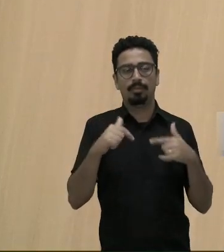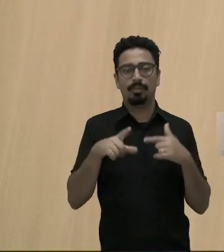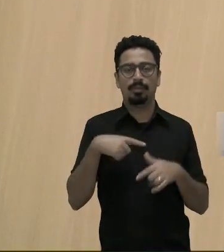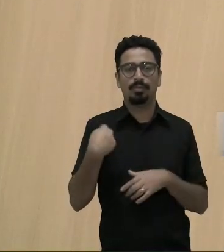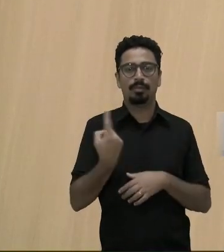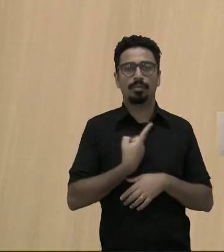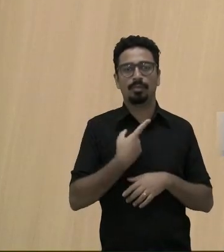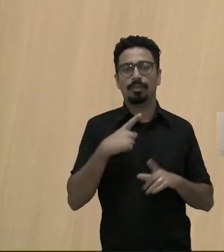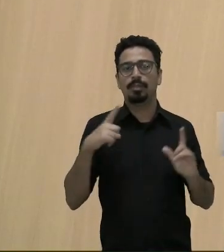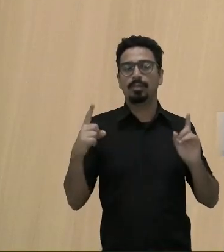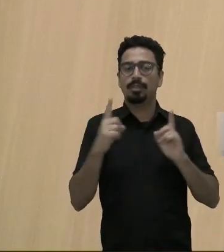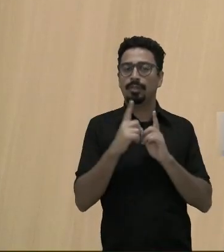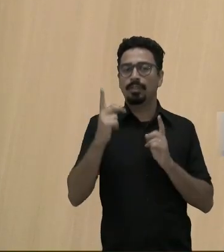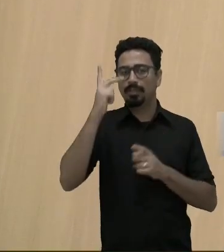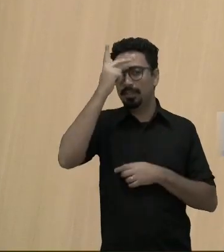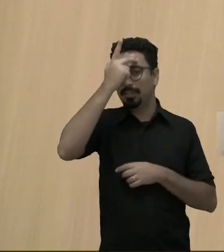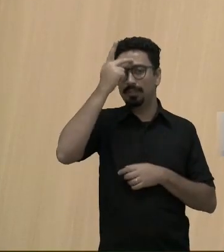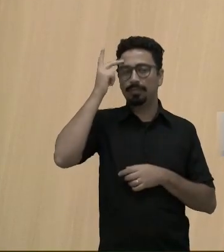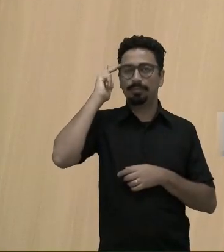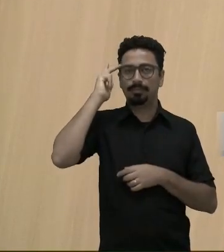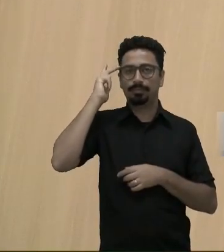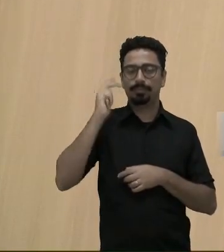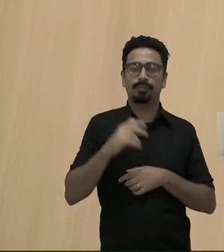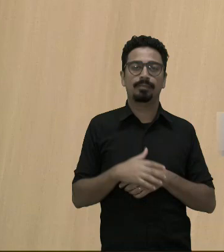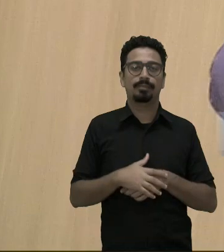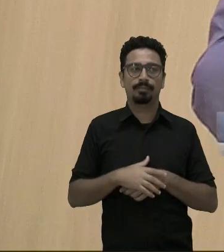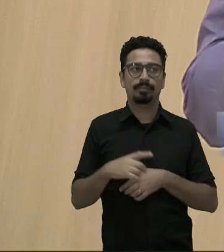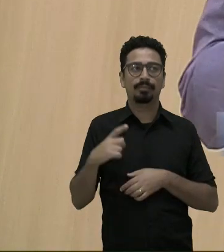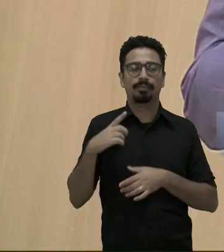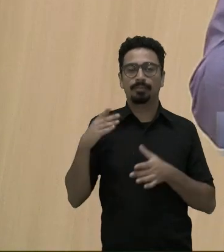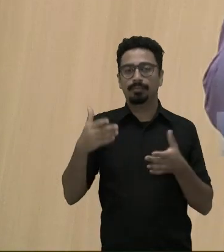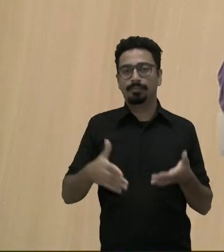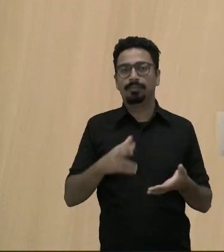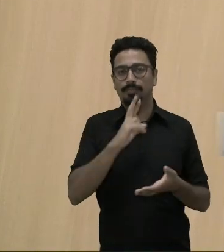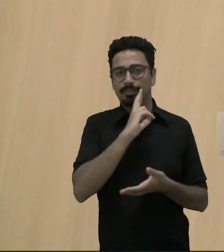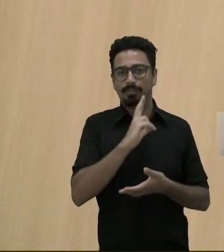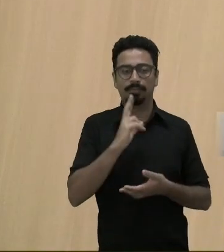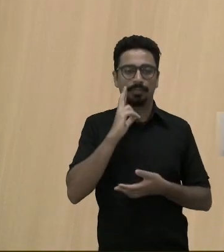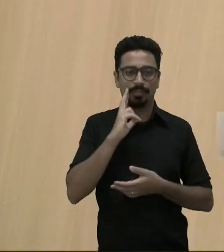atende pessoas. Entra nos restaurantes a cada dia,